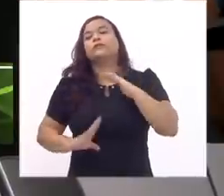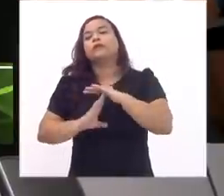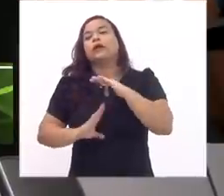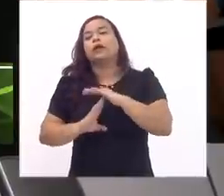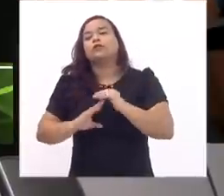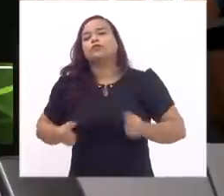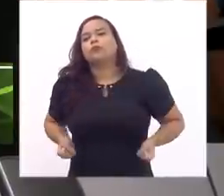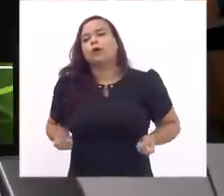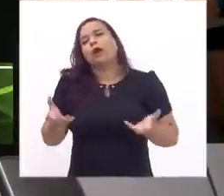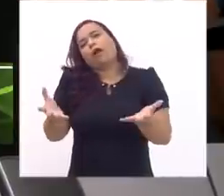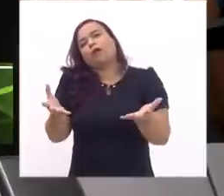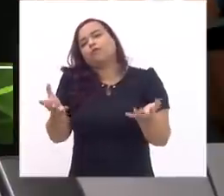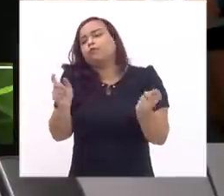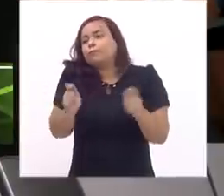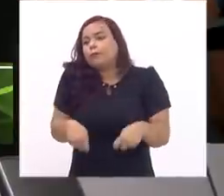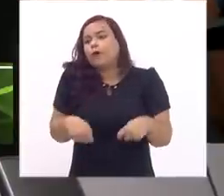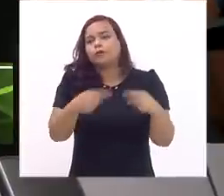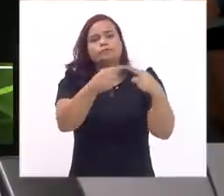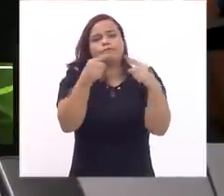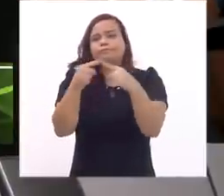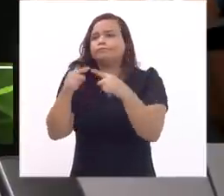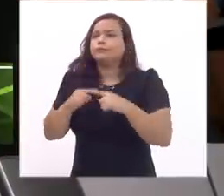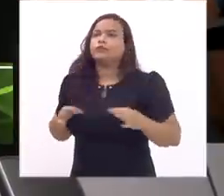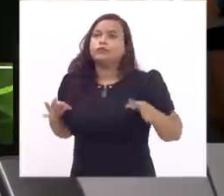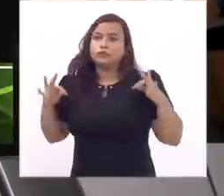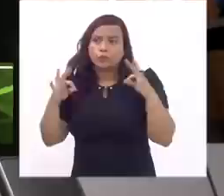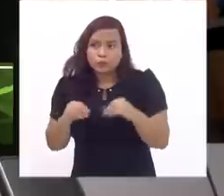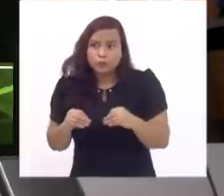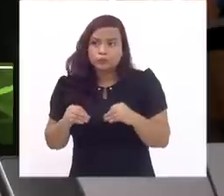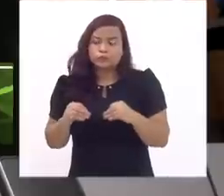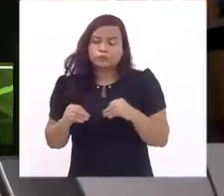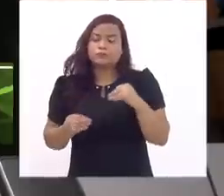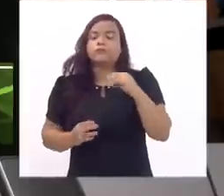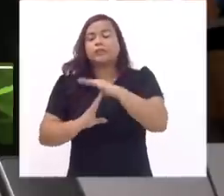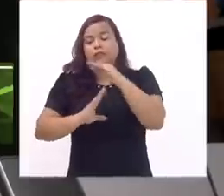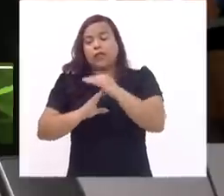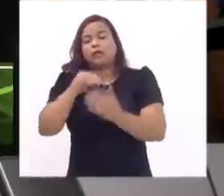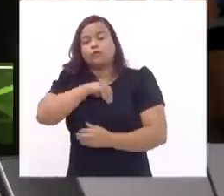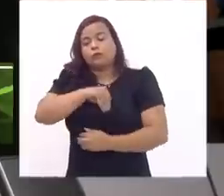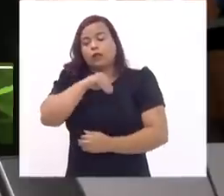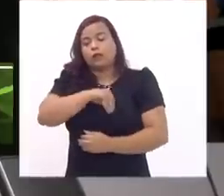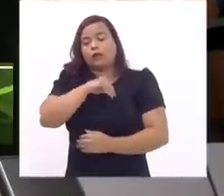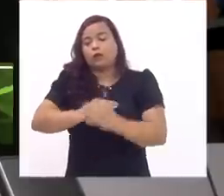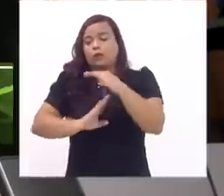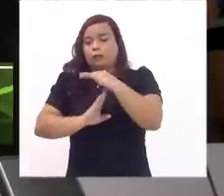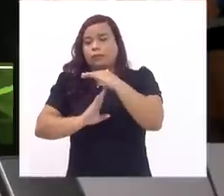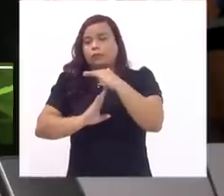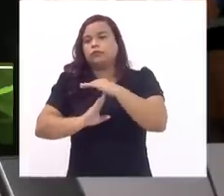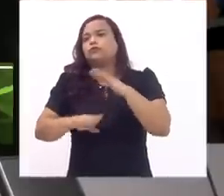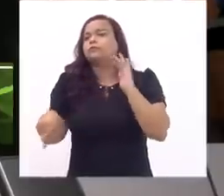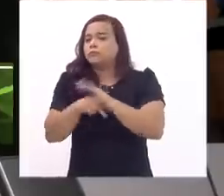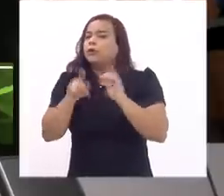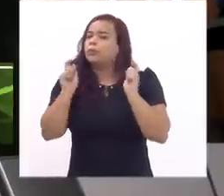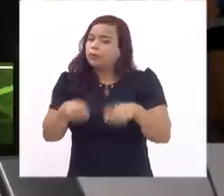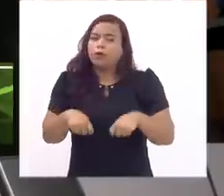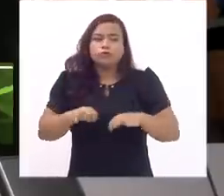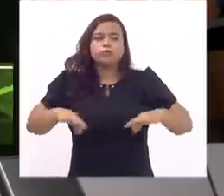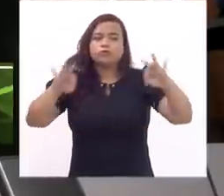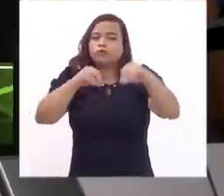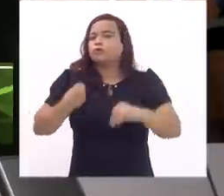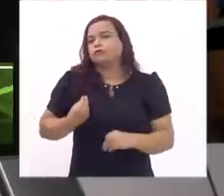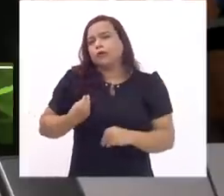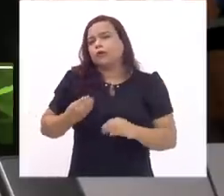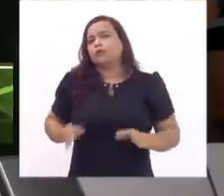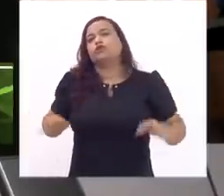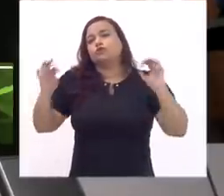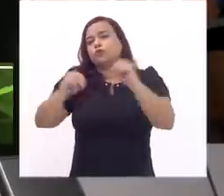não valha para todos. O teto de gasto, não, o teto salarial não valha para todos. Se o teto salarial vale para todos os